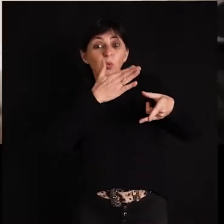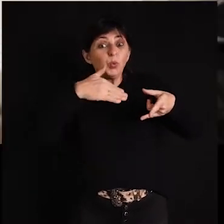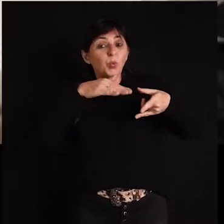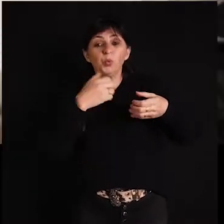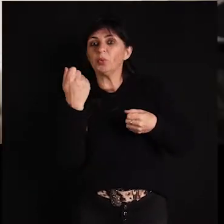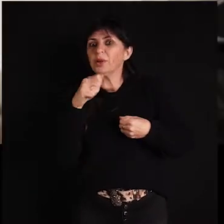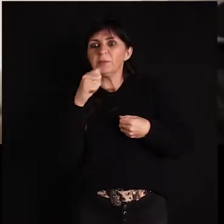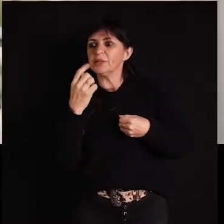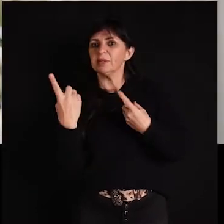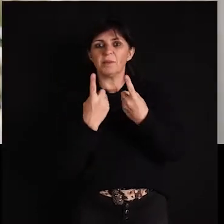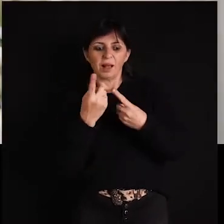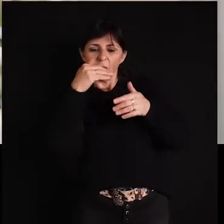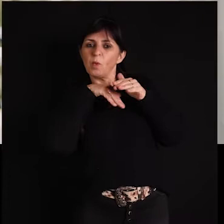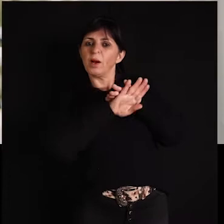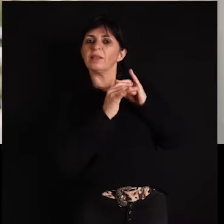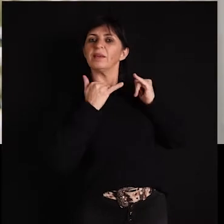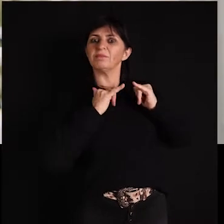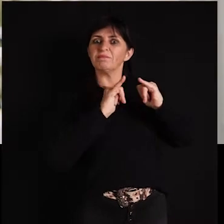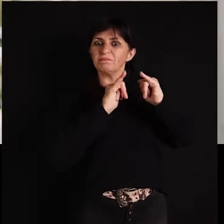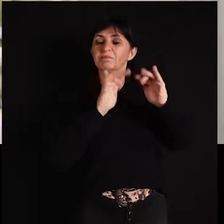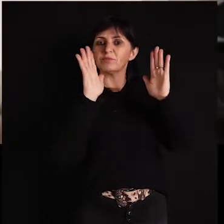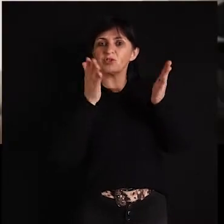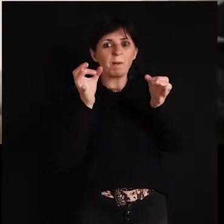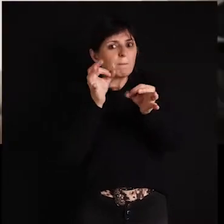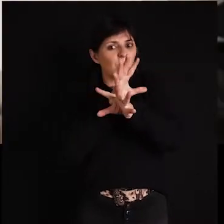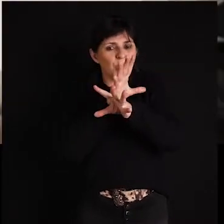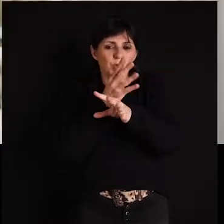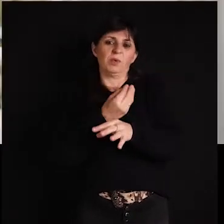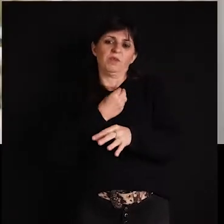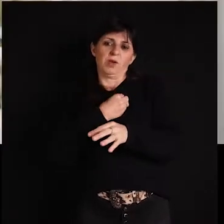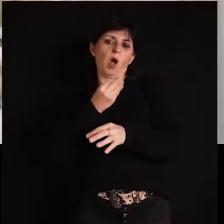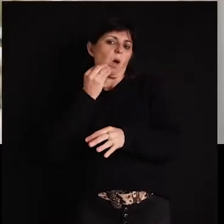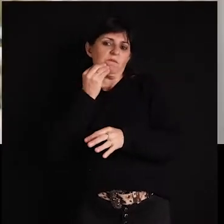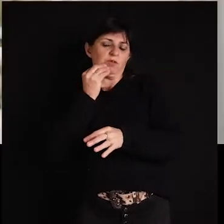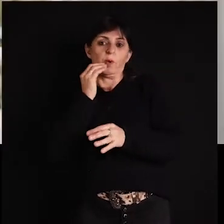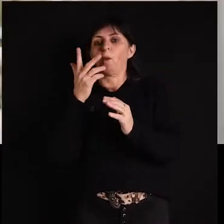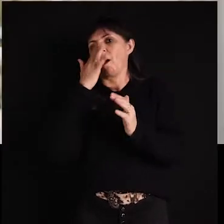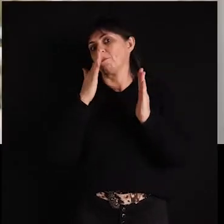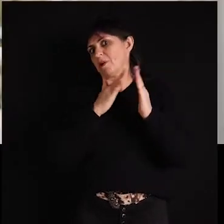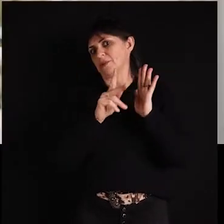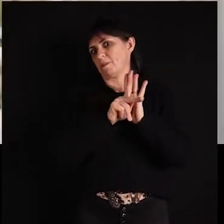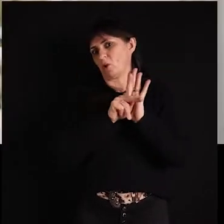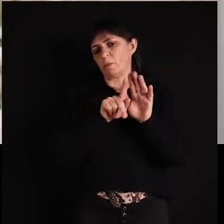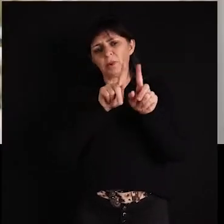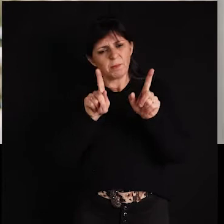assim para a gente ter um pouco de conforto. Claro que não é a casa da gente, mas se torna uma rotina muito grande. Às vezes a gente vai tocar e